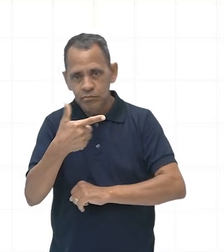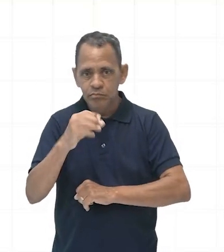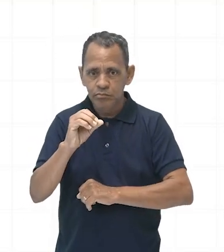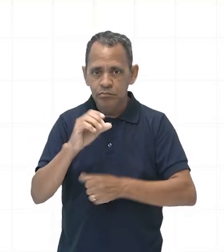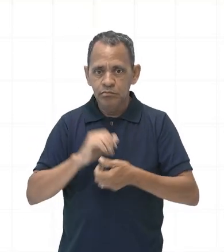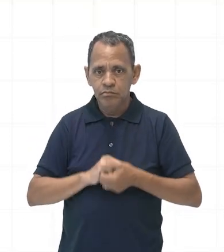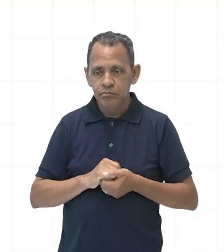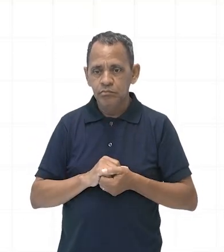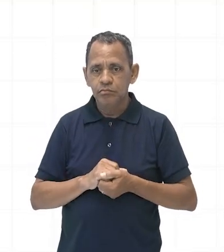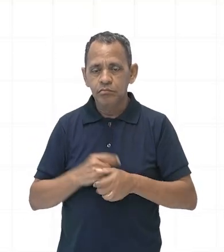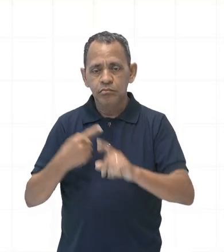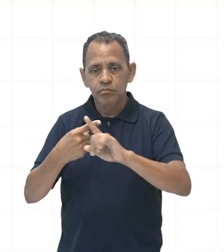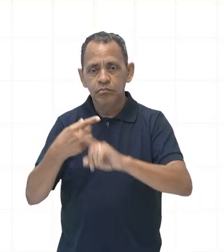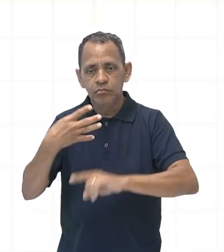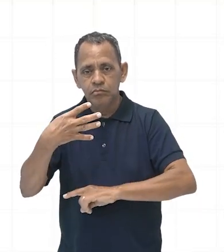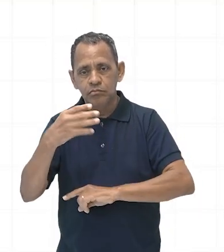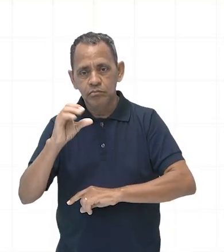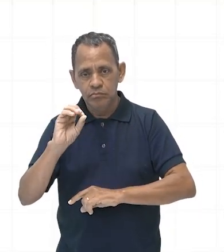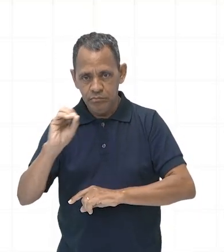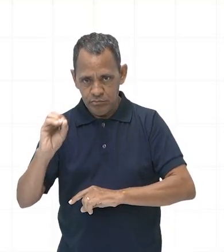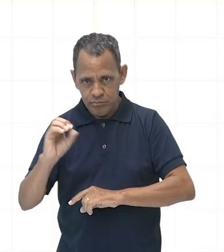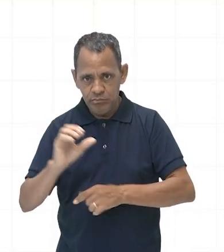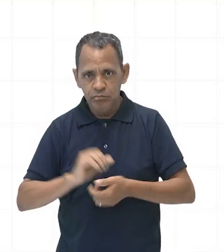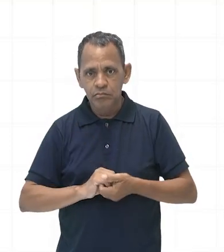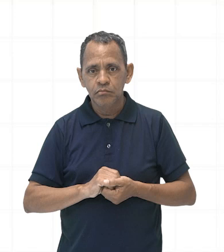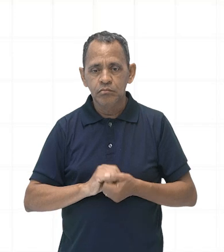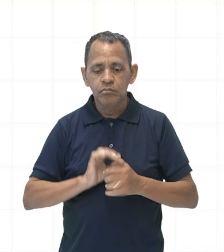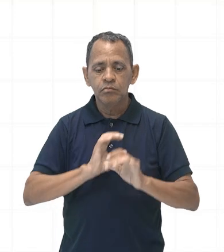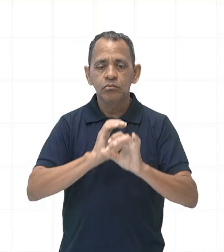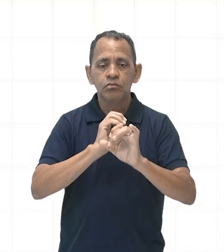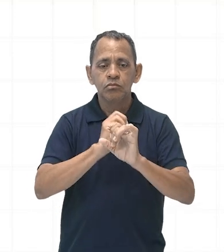4.000, que nós vamos ter um total de